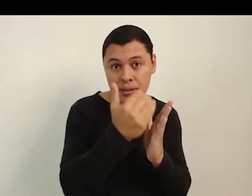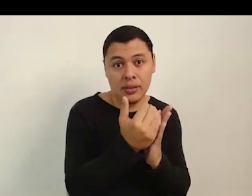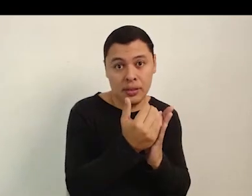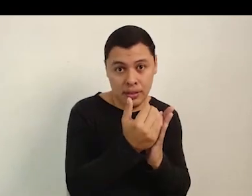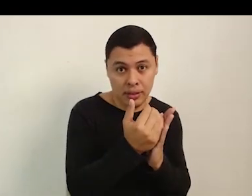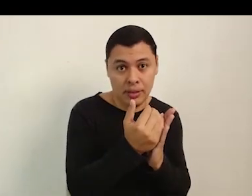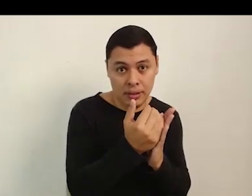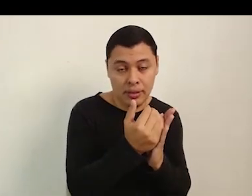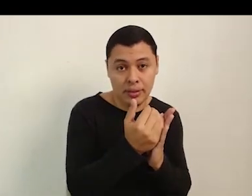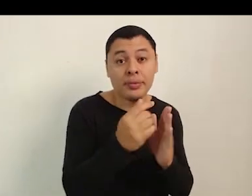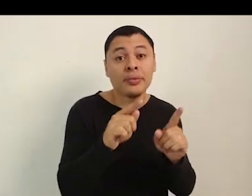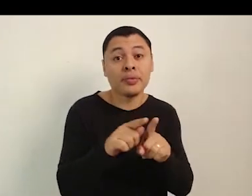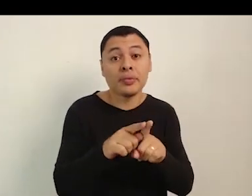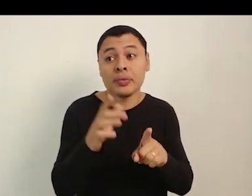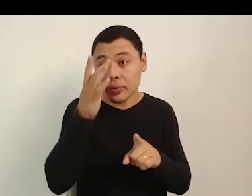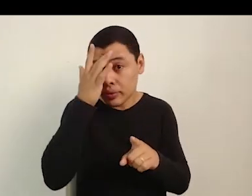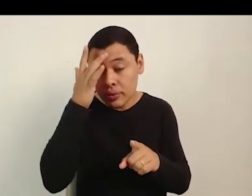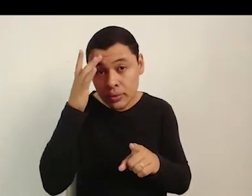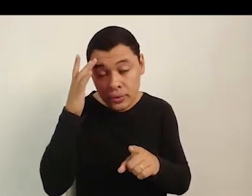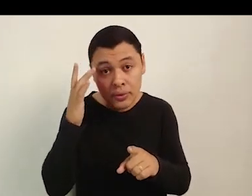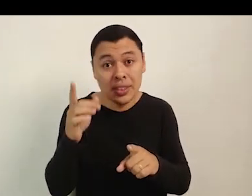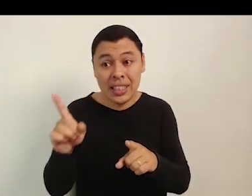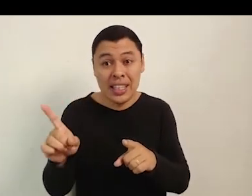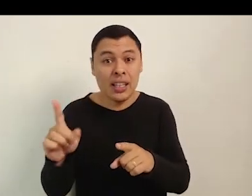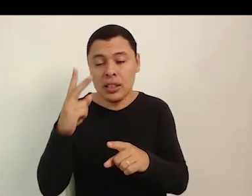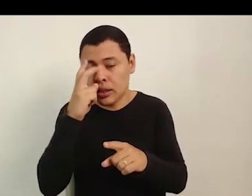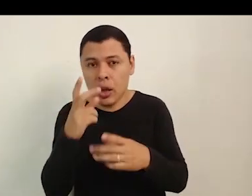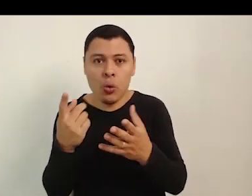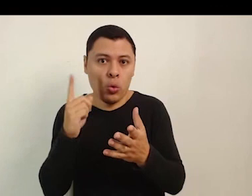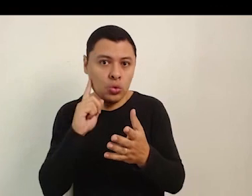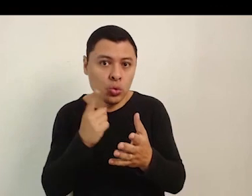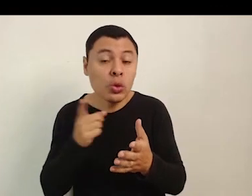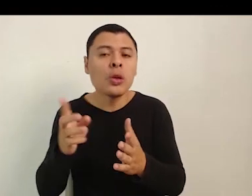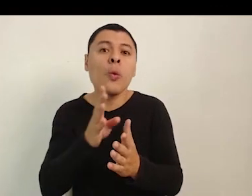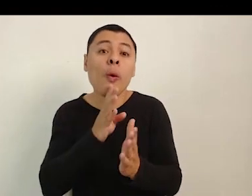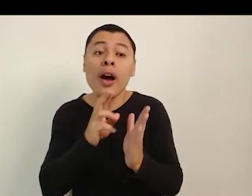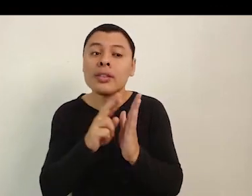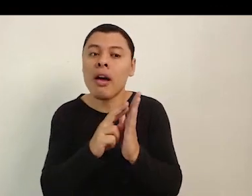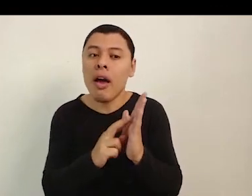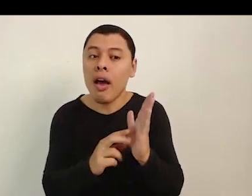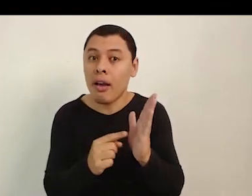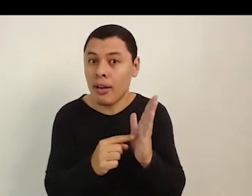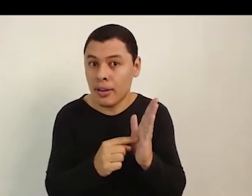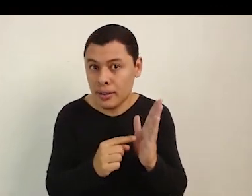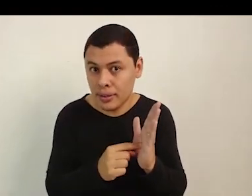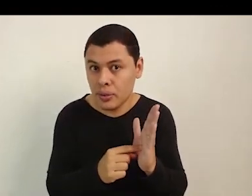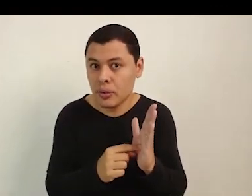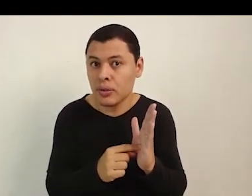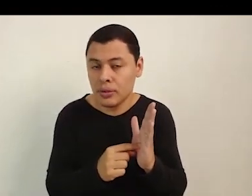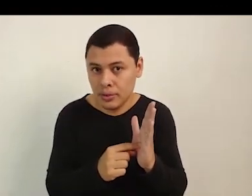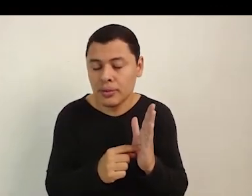um conhecimento mínimo que seja sobre a norma, sobre esse contexto de acessibilidade, para você não cair no erro